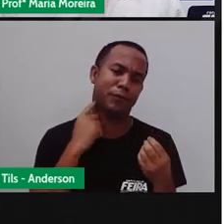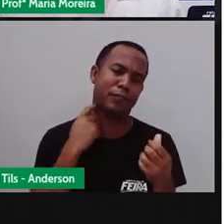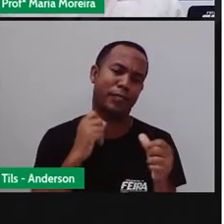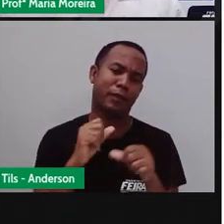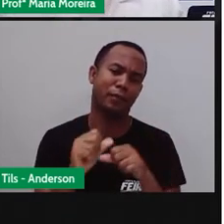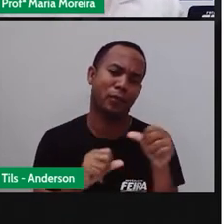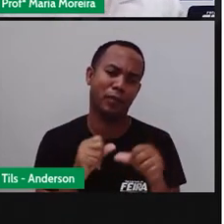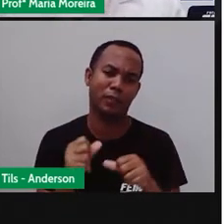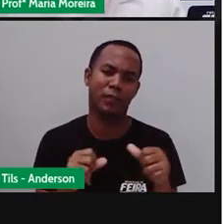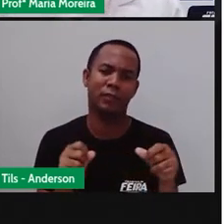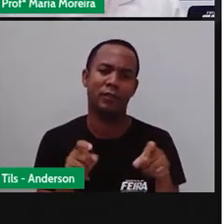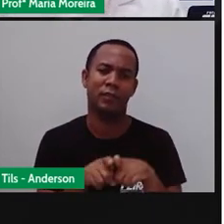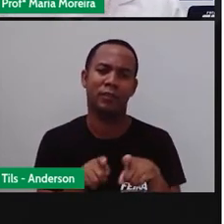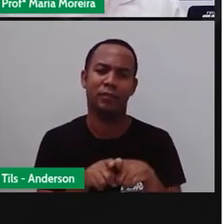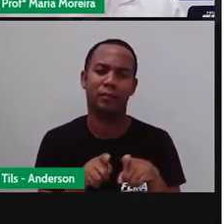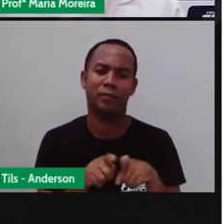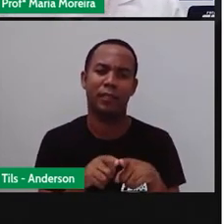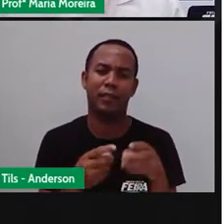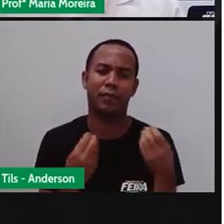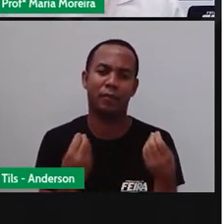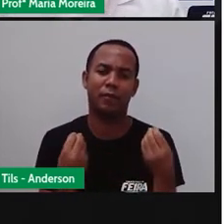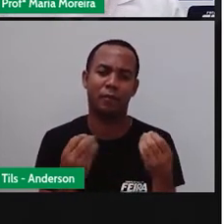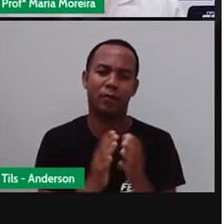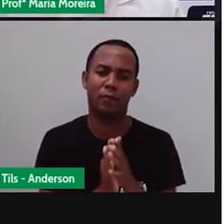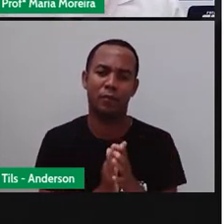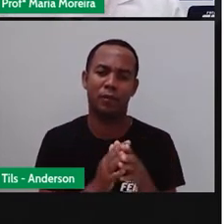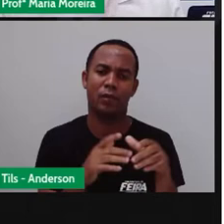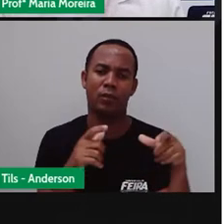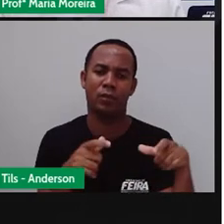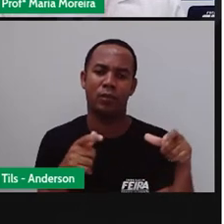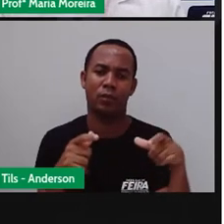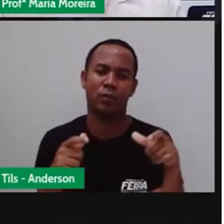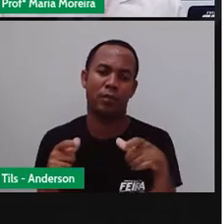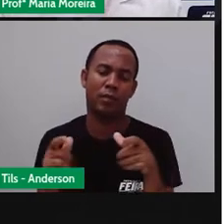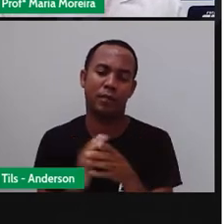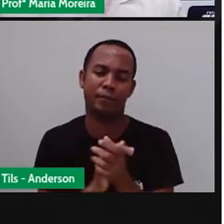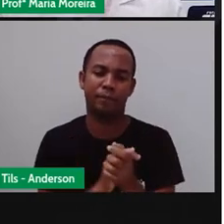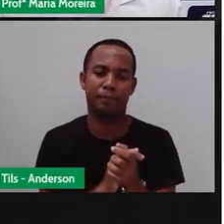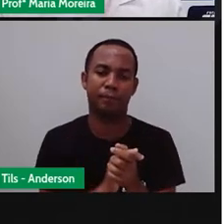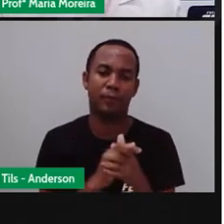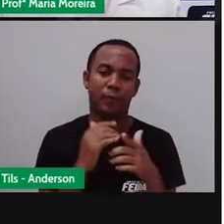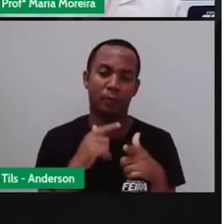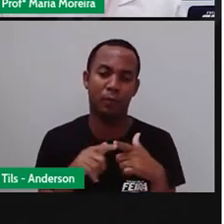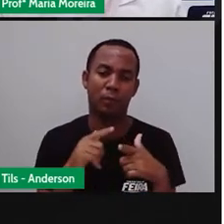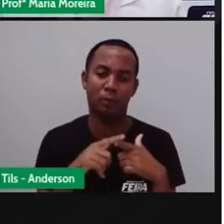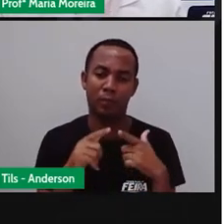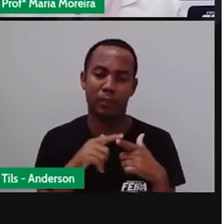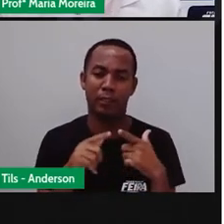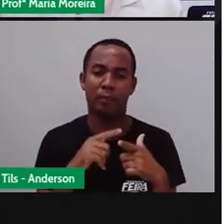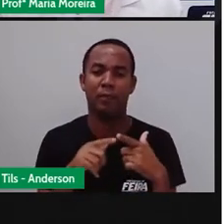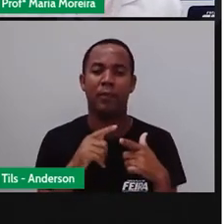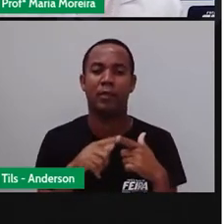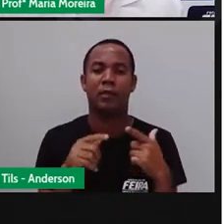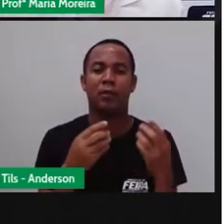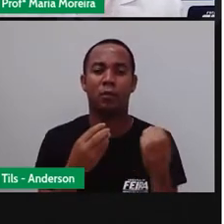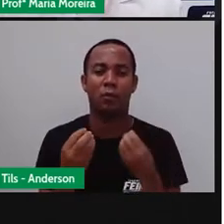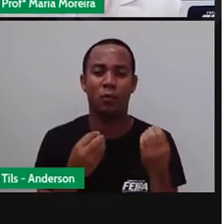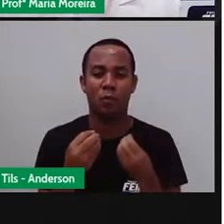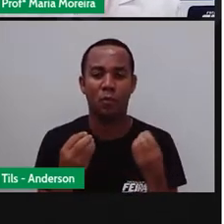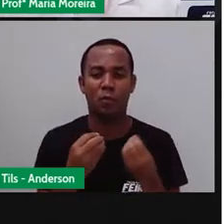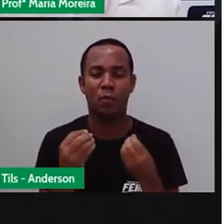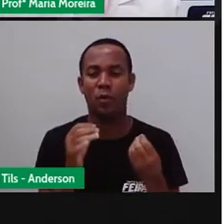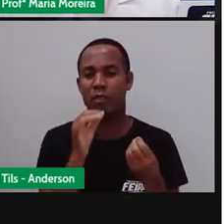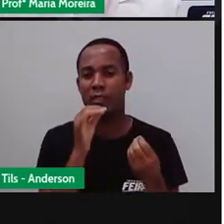né? Principalmente aí da paisagem urbana, né? Bom, os problemas ambientais urbanos se acentuaram